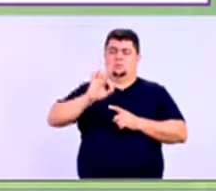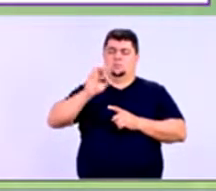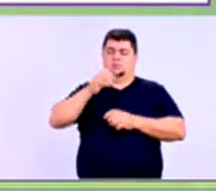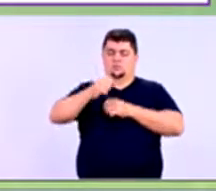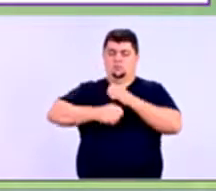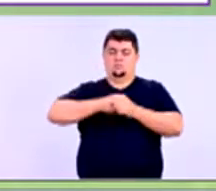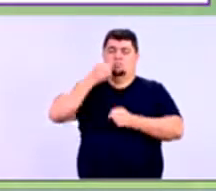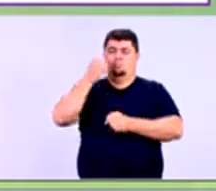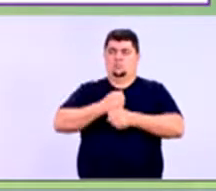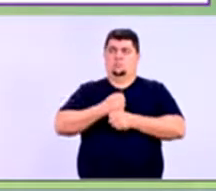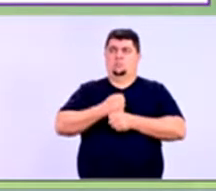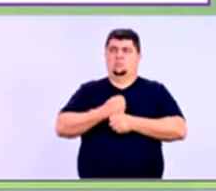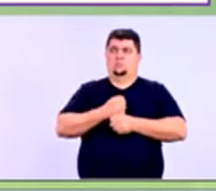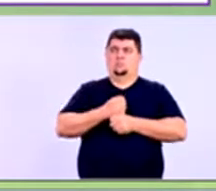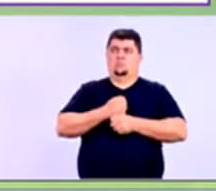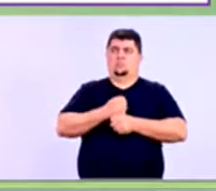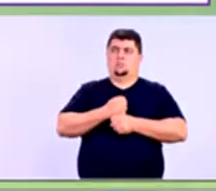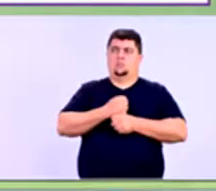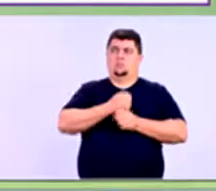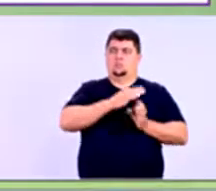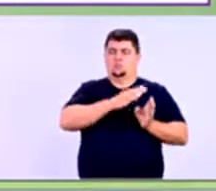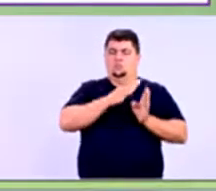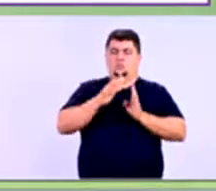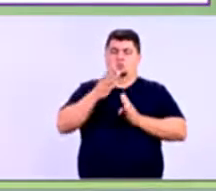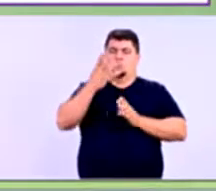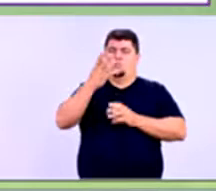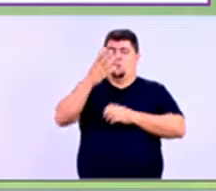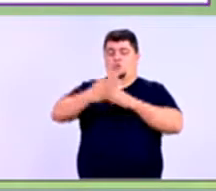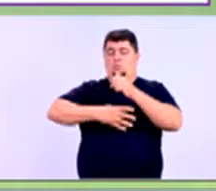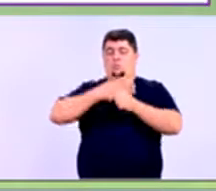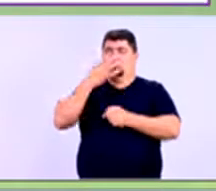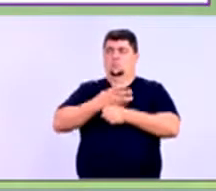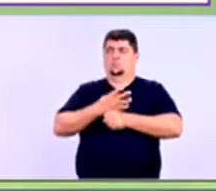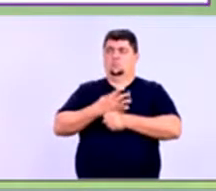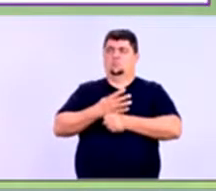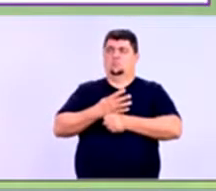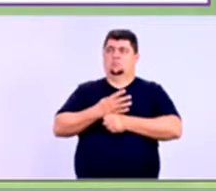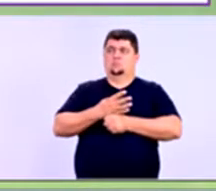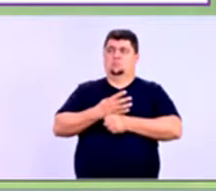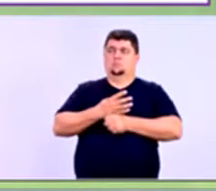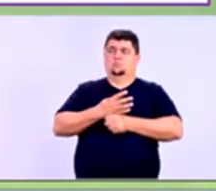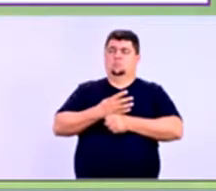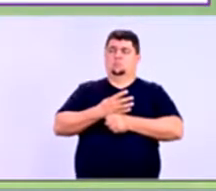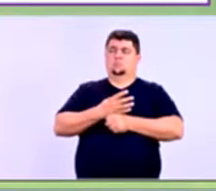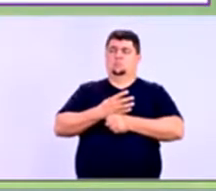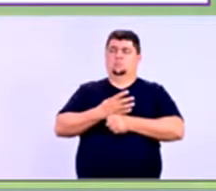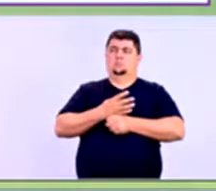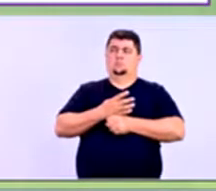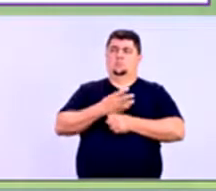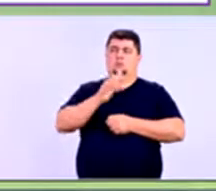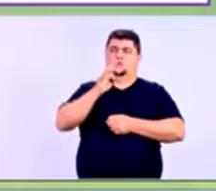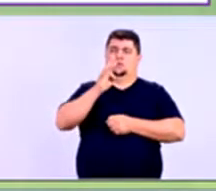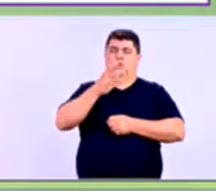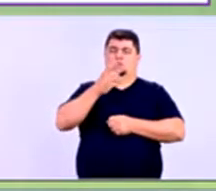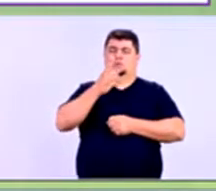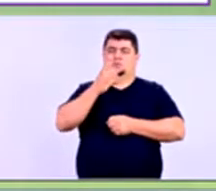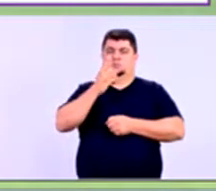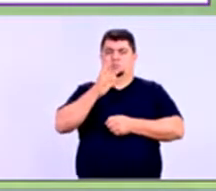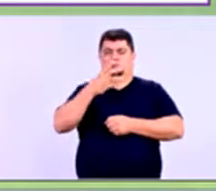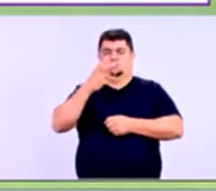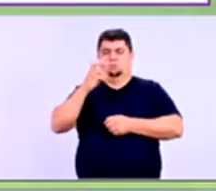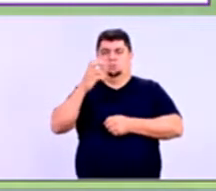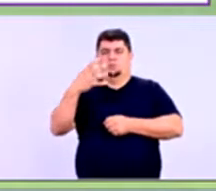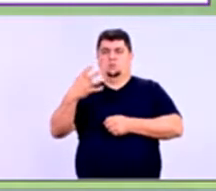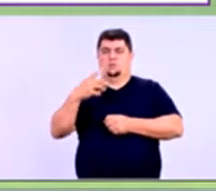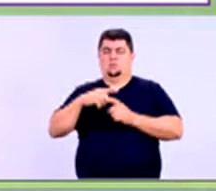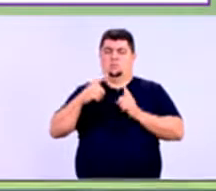ano durante 4 anos, eu vou ter que pagar uma parcela de 3.154.